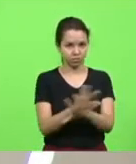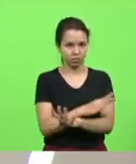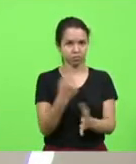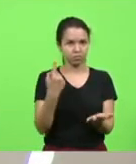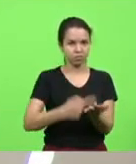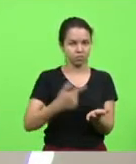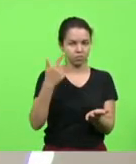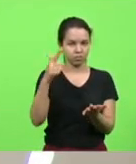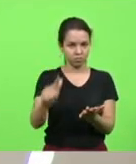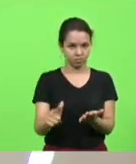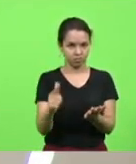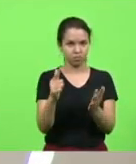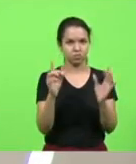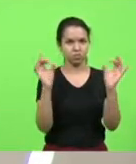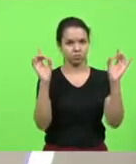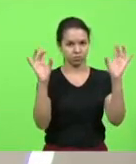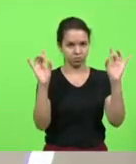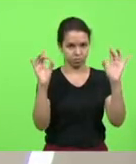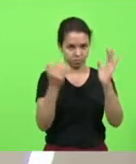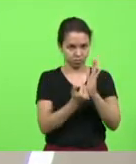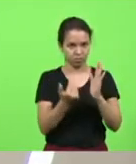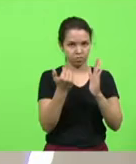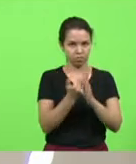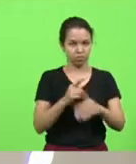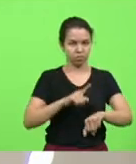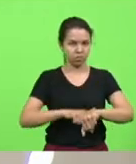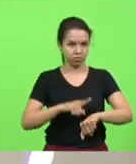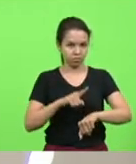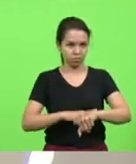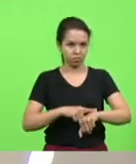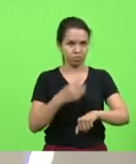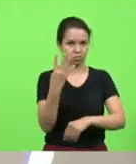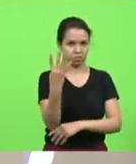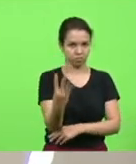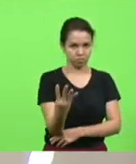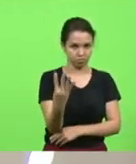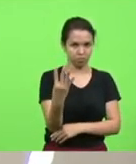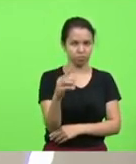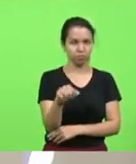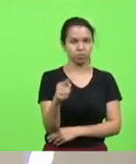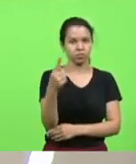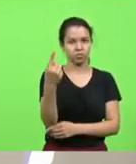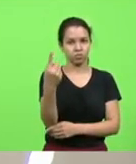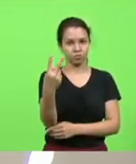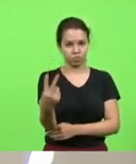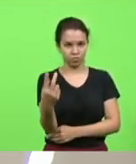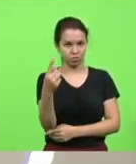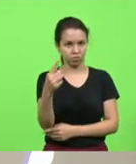convoca outra extraordinária para as 16 horas e 21 minutos.